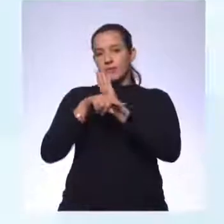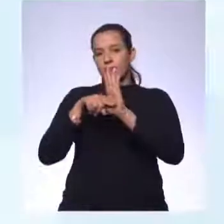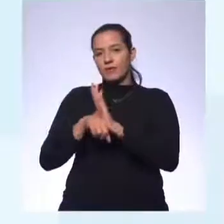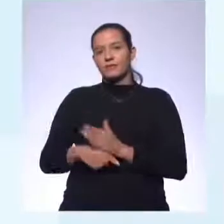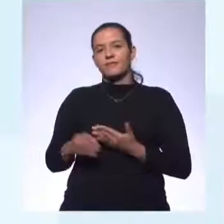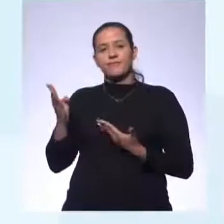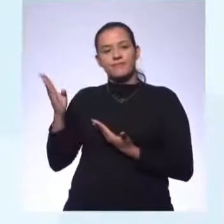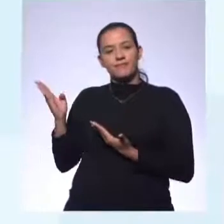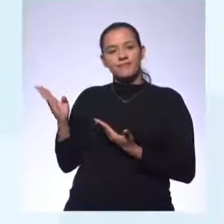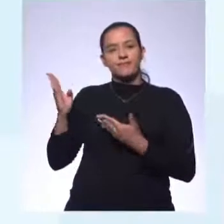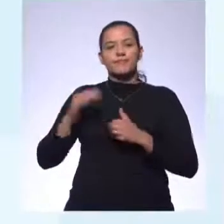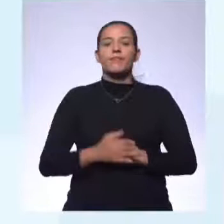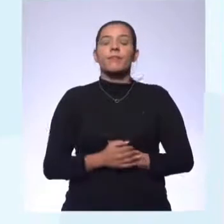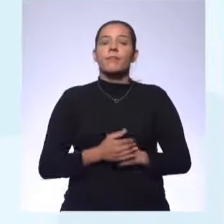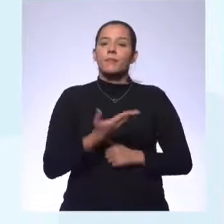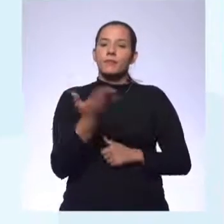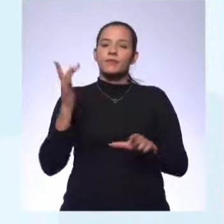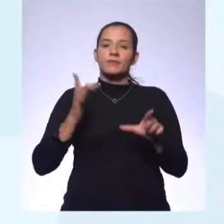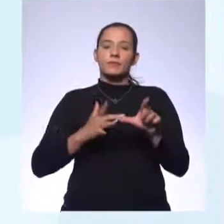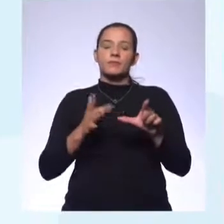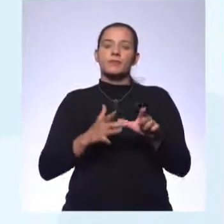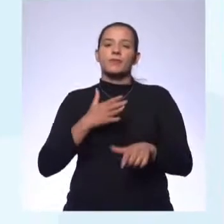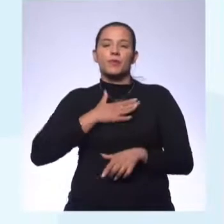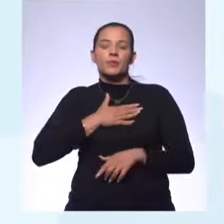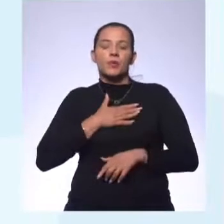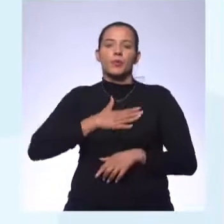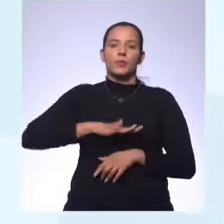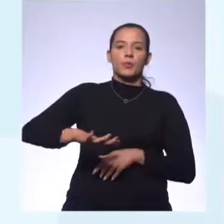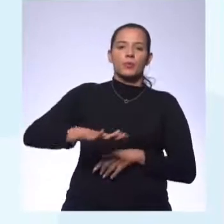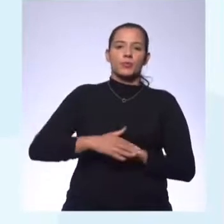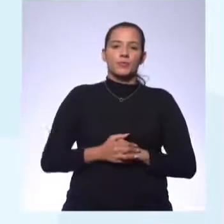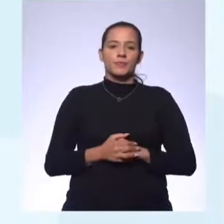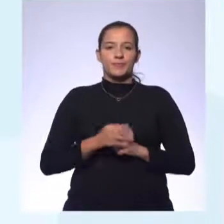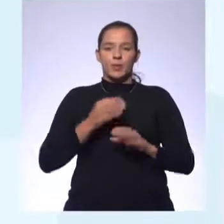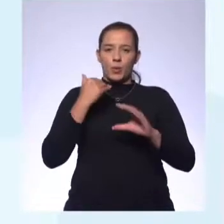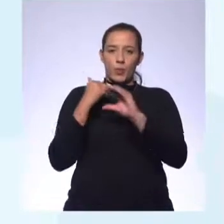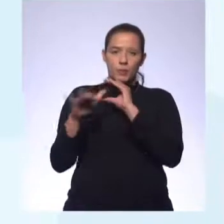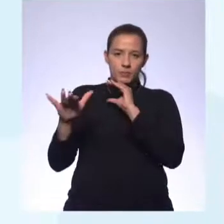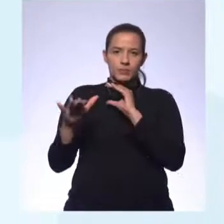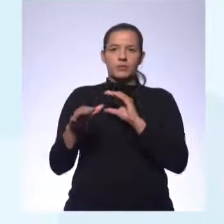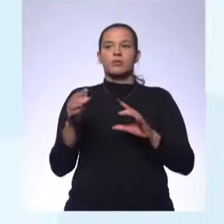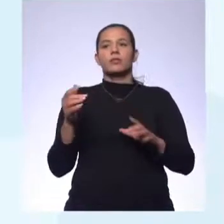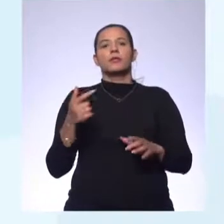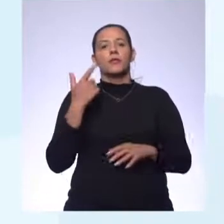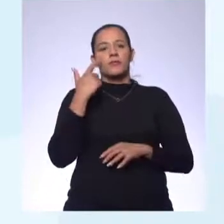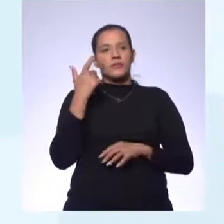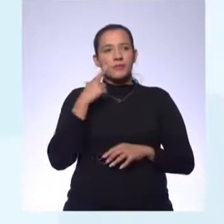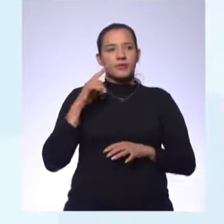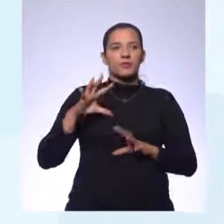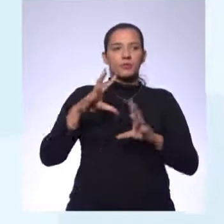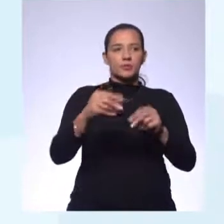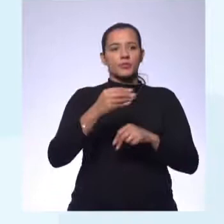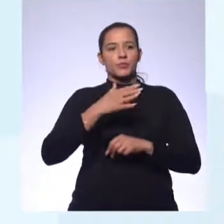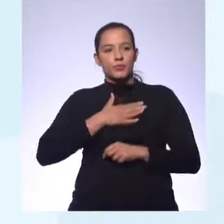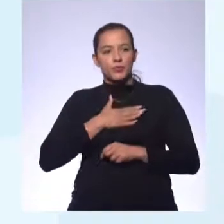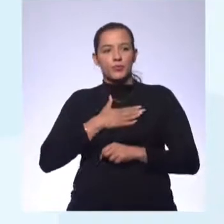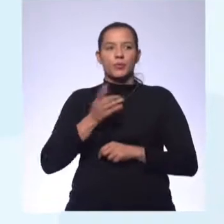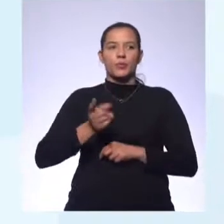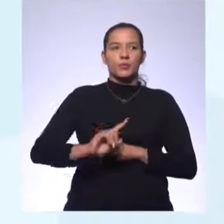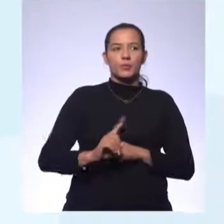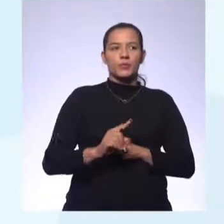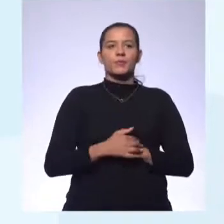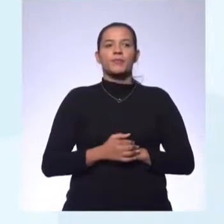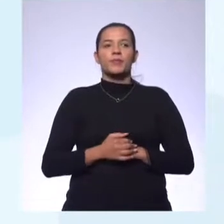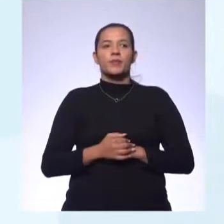está o QR Code, está o link para você dizer o que você achou. Compartilhe, se inscreva no canal, diga o que você achou,